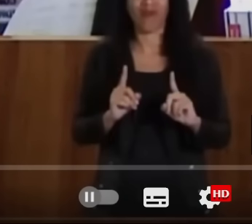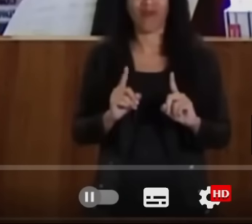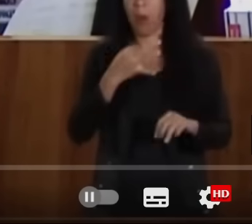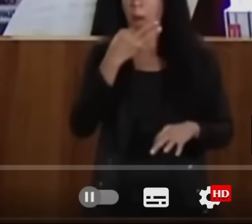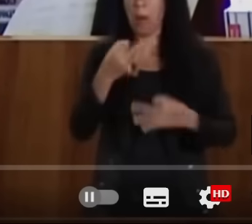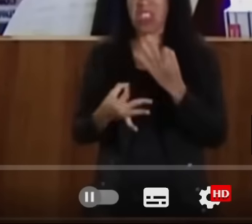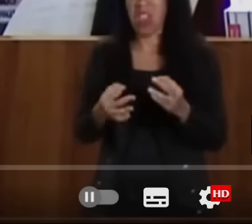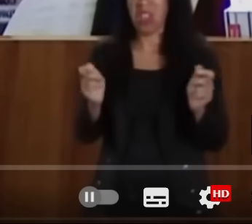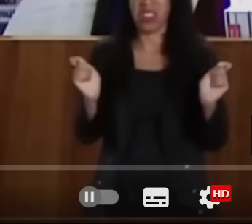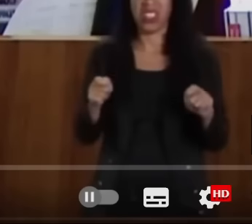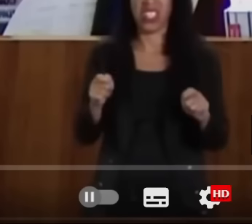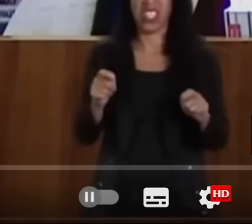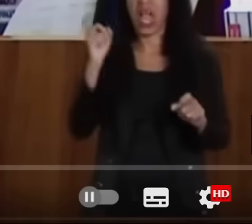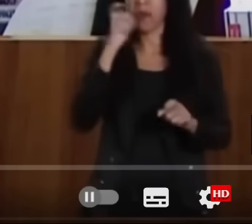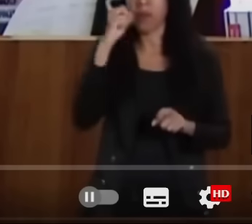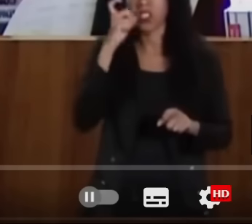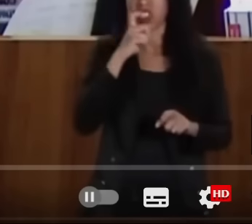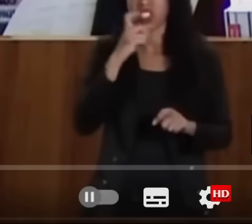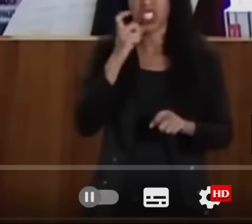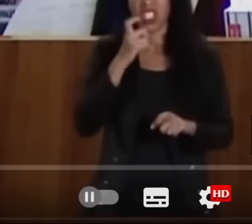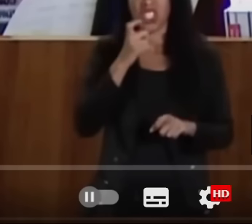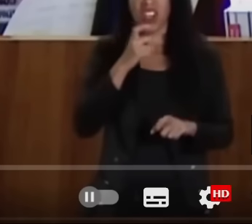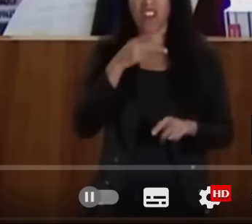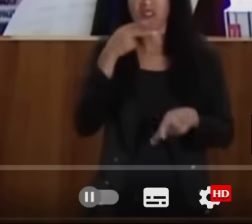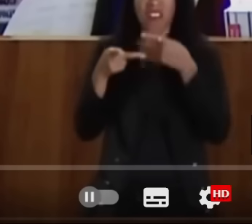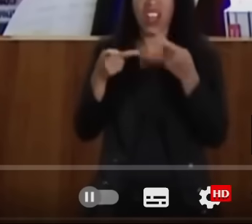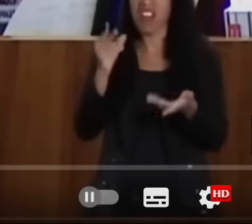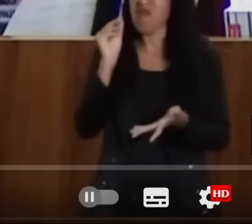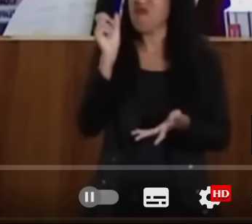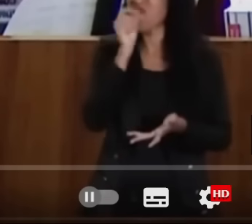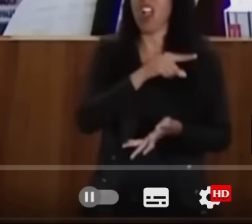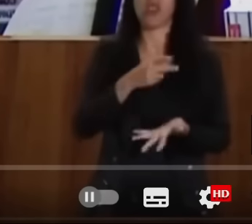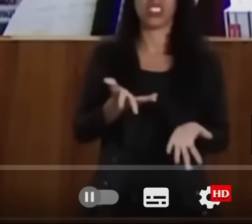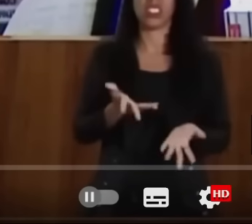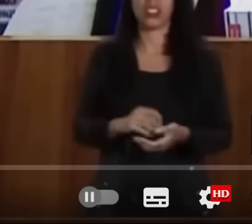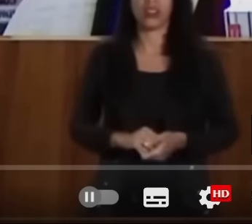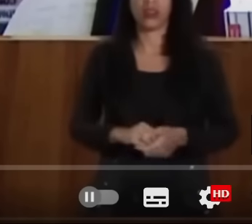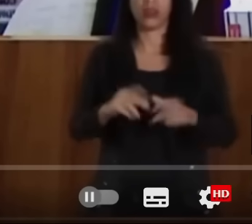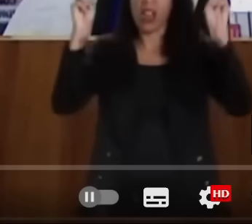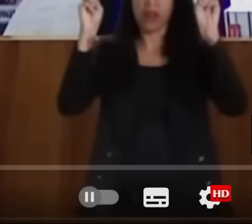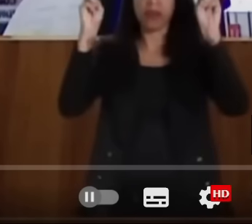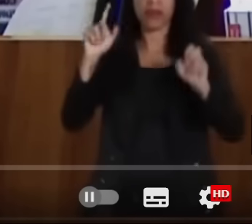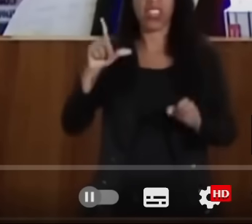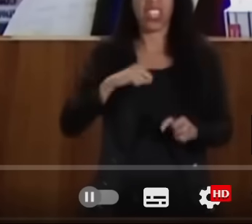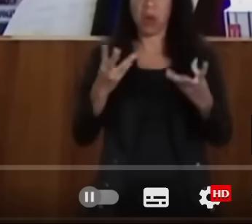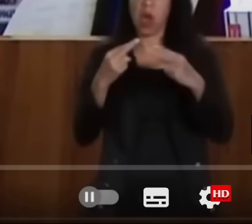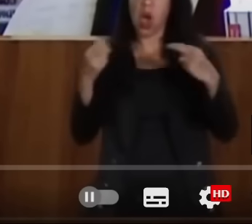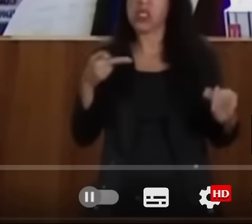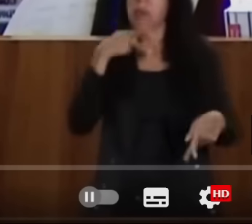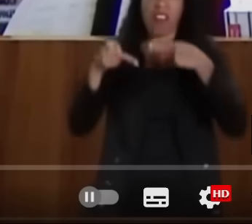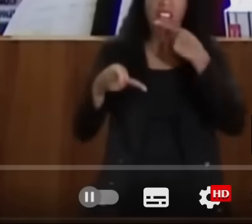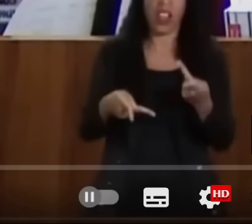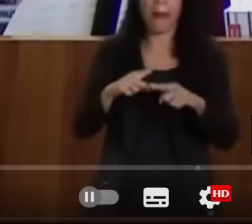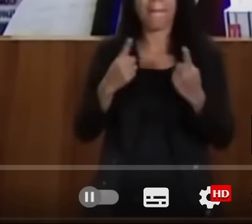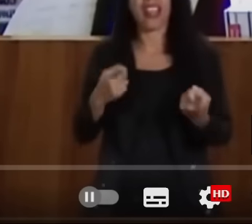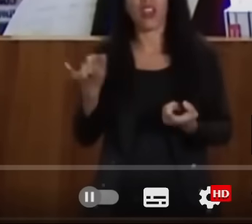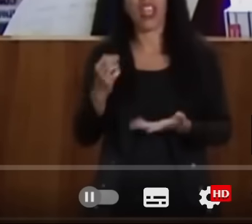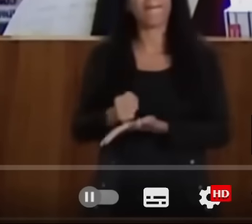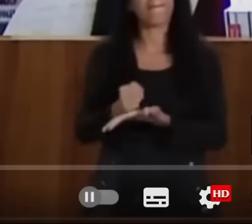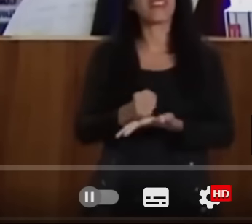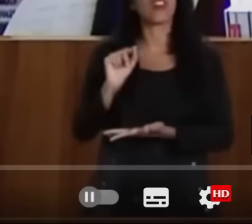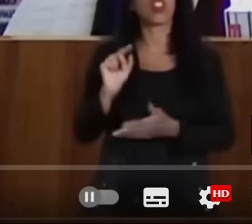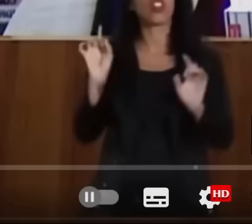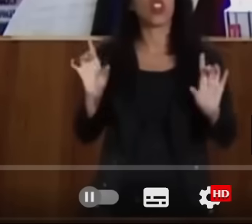opiniões possíveis. São mentiras. São notícias fraudulentas. Abre aspas, teria muita coisa a falar aqui, mas eu quero me